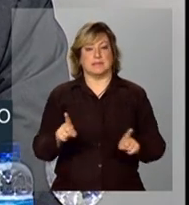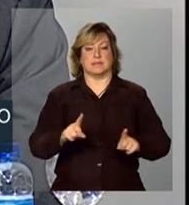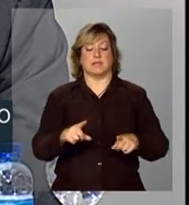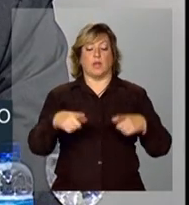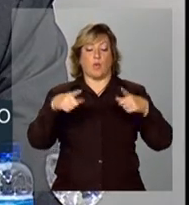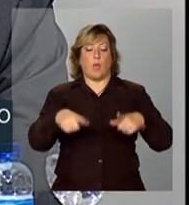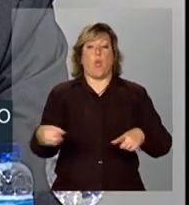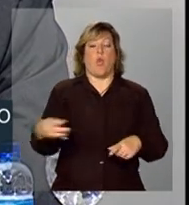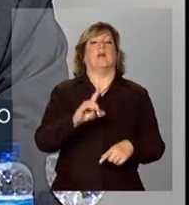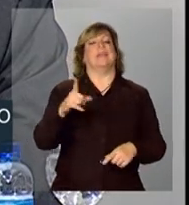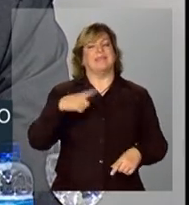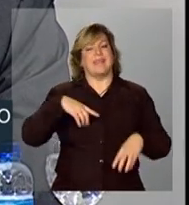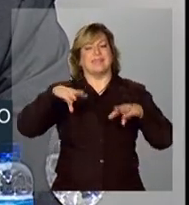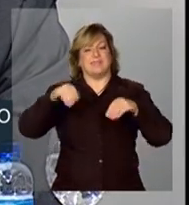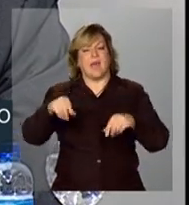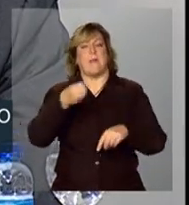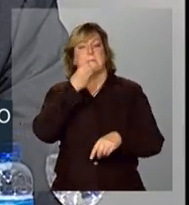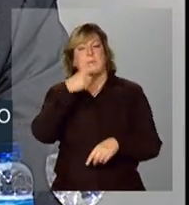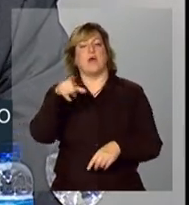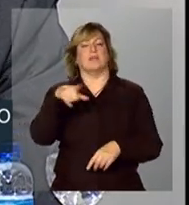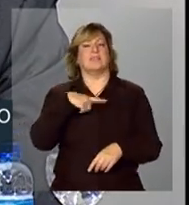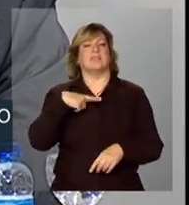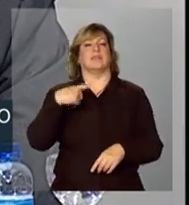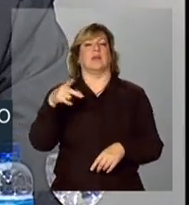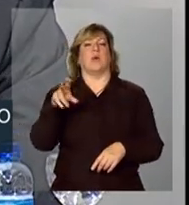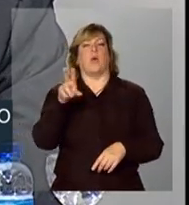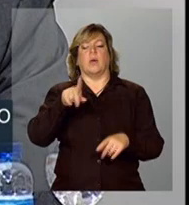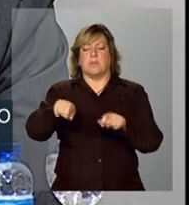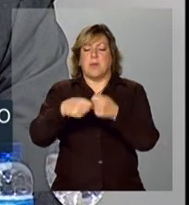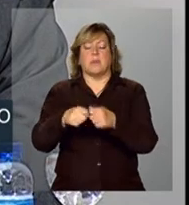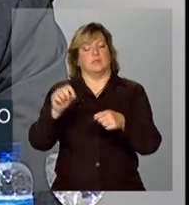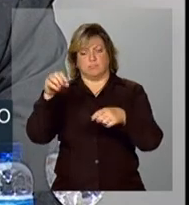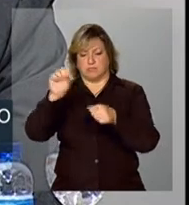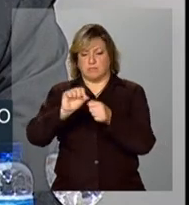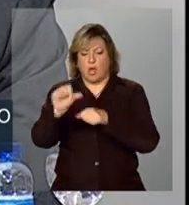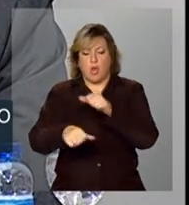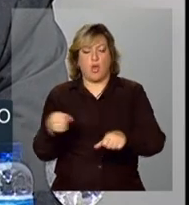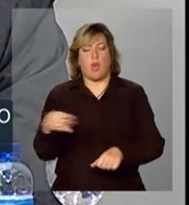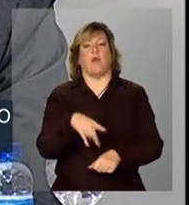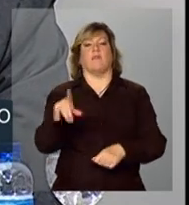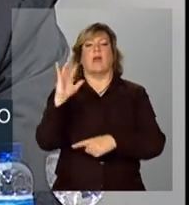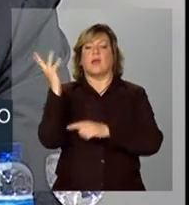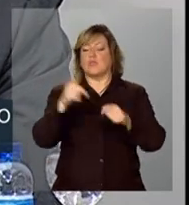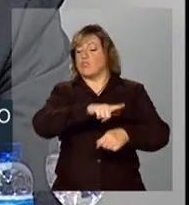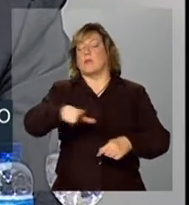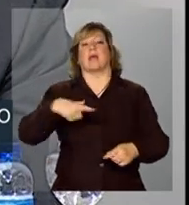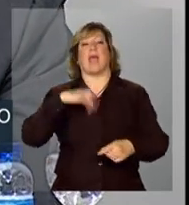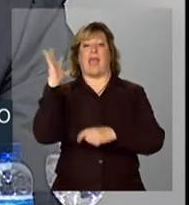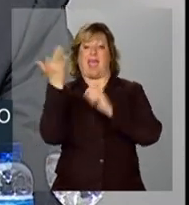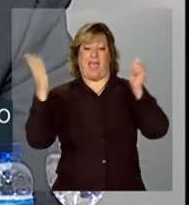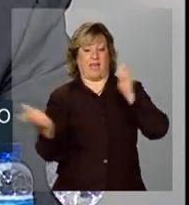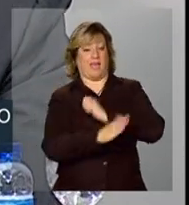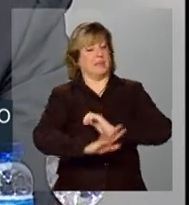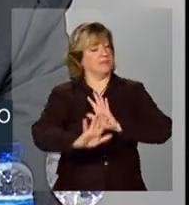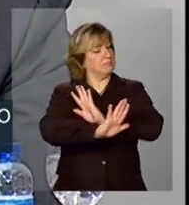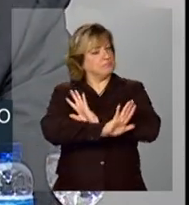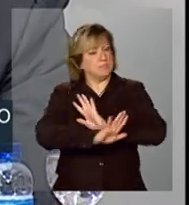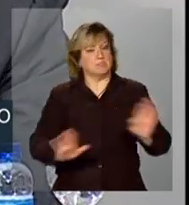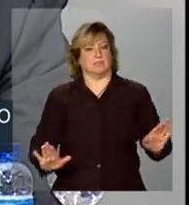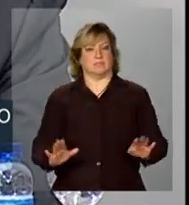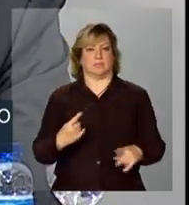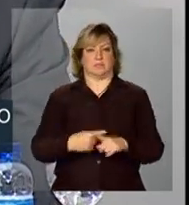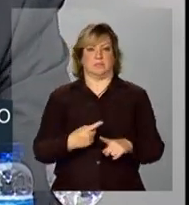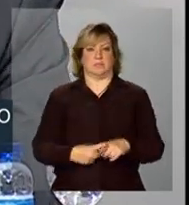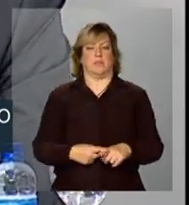preciso. Temos terra boa para poder fazer isso, sem ter que derrubar uma só árvore, como todo mundo sempre diz. E é verdade. Isso é